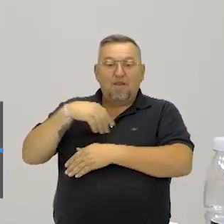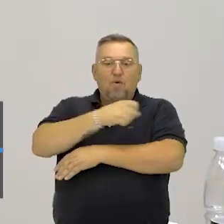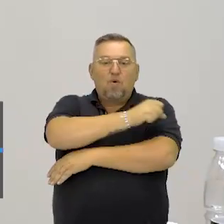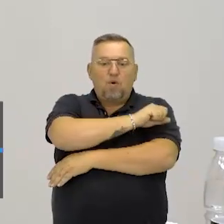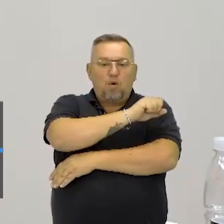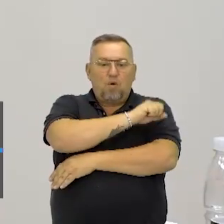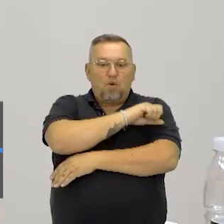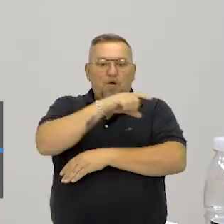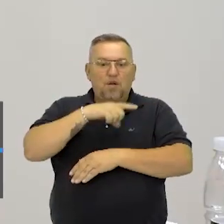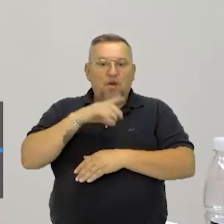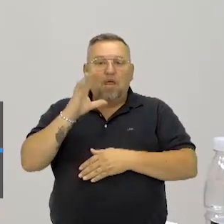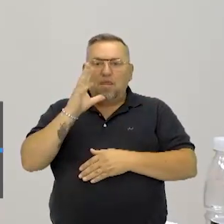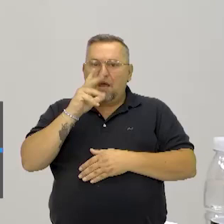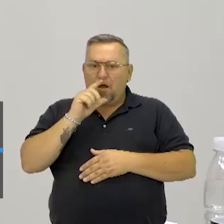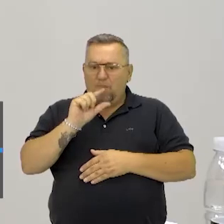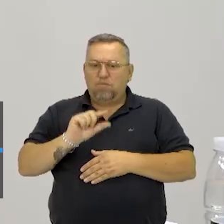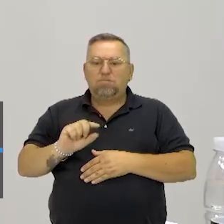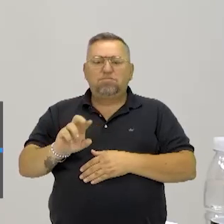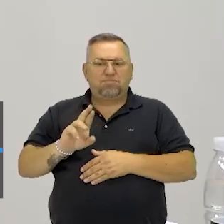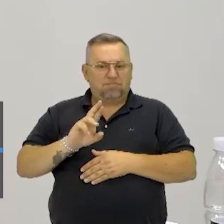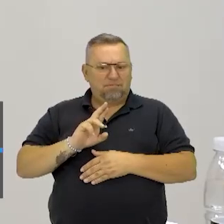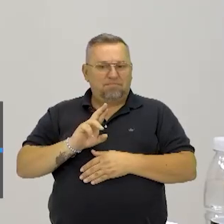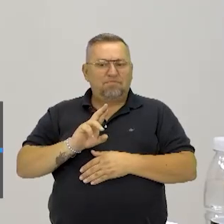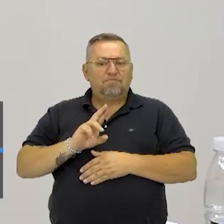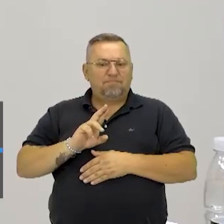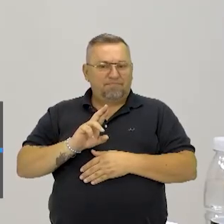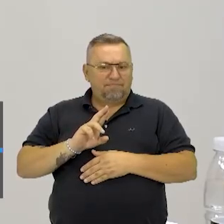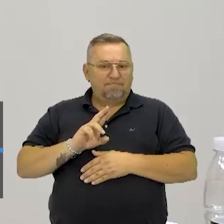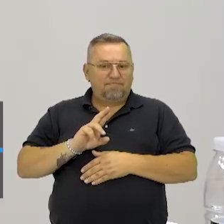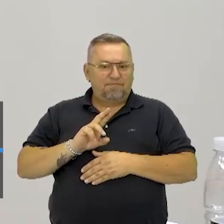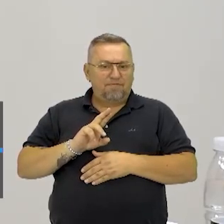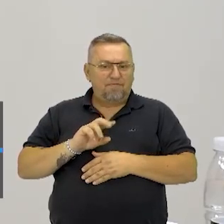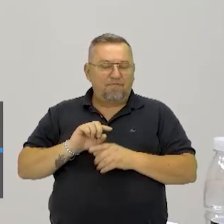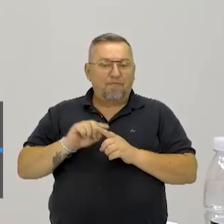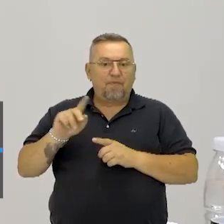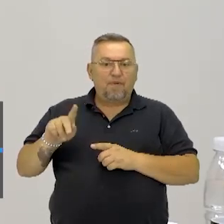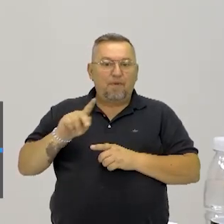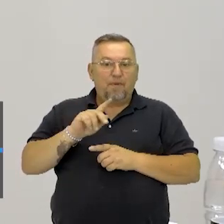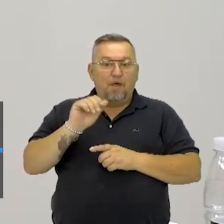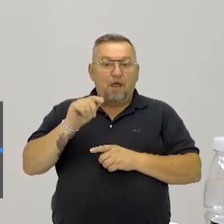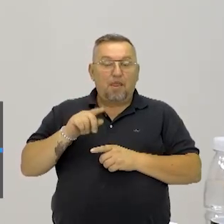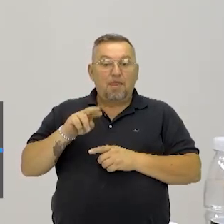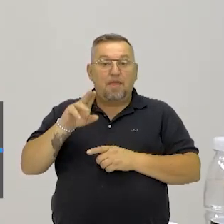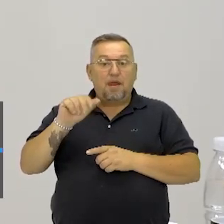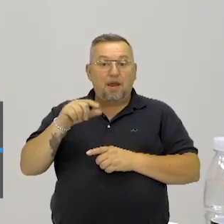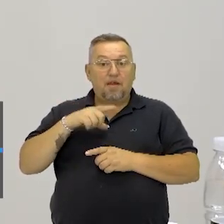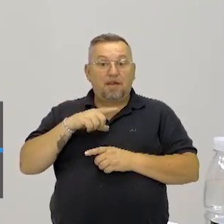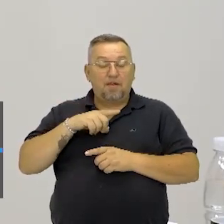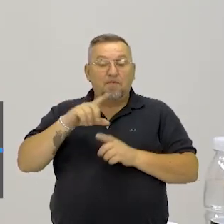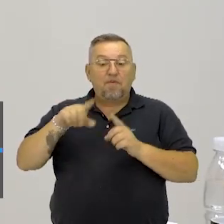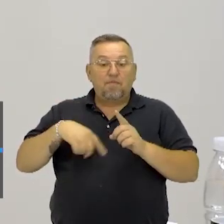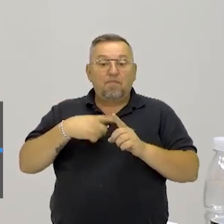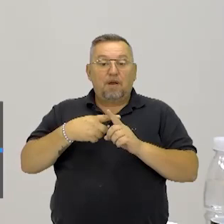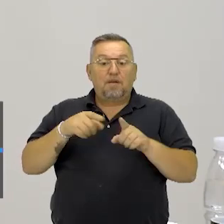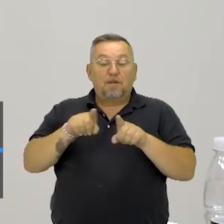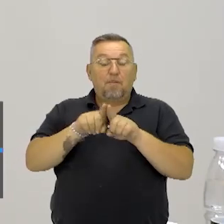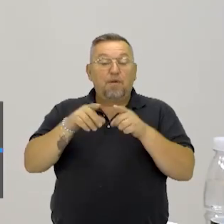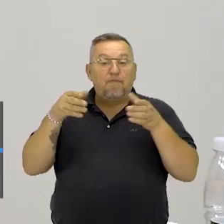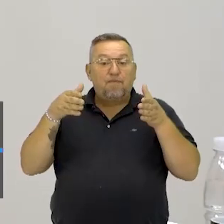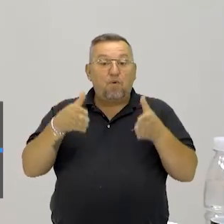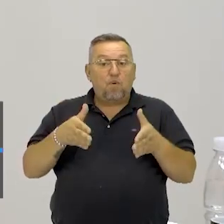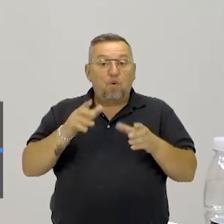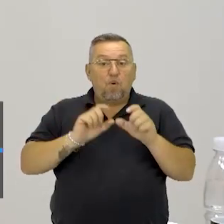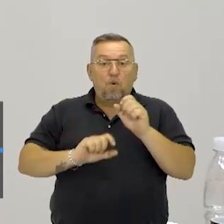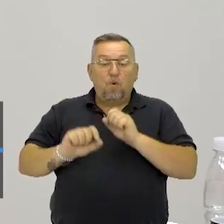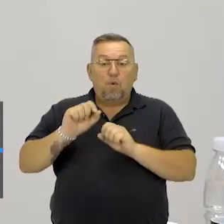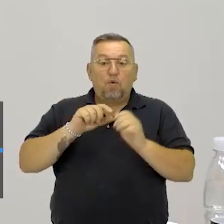eles ficaram assim, demoraram um pouquinho para responder sobre essa sequência 2, tá? A professora Andréia ontem esteve, falou enfatizou a